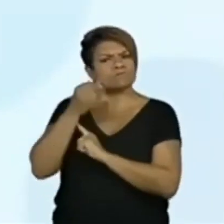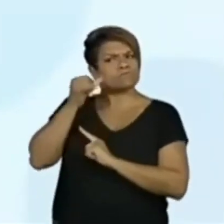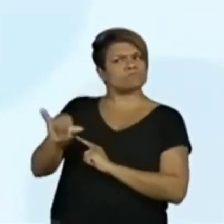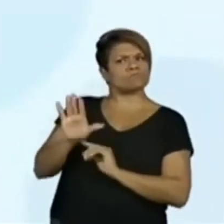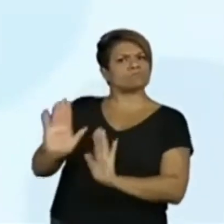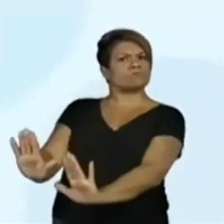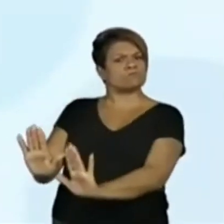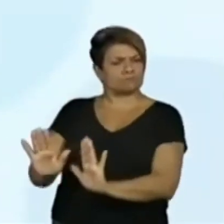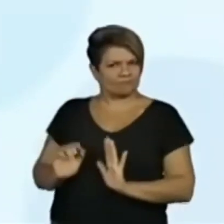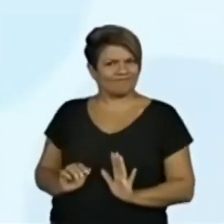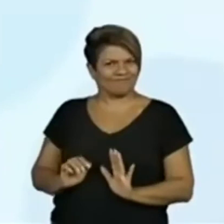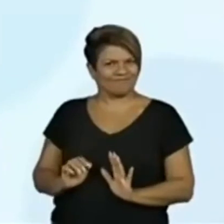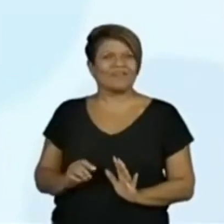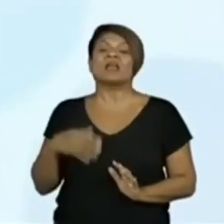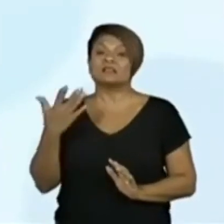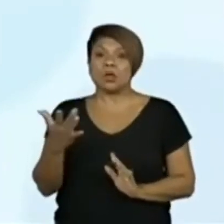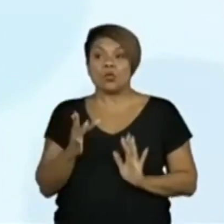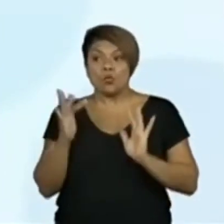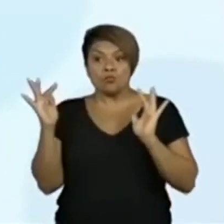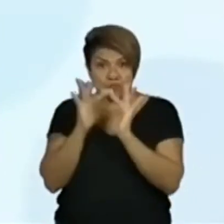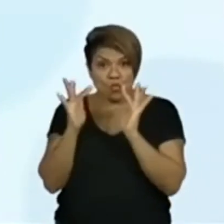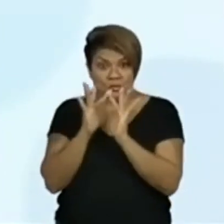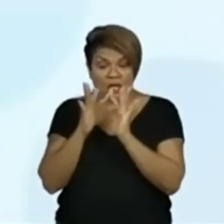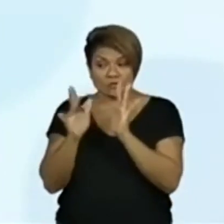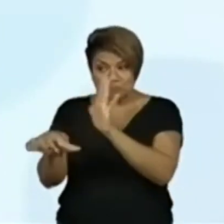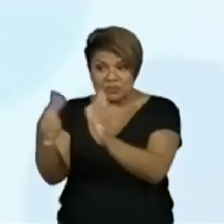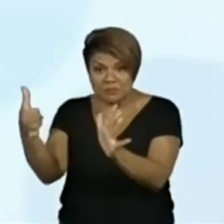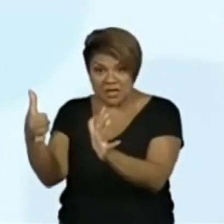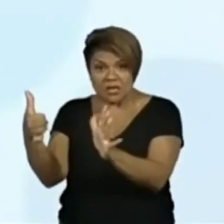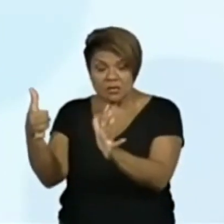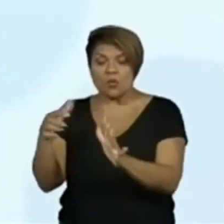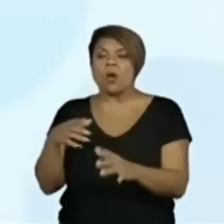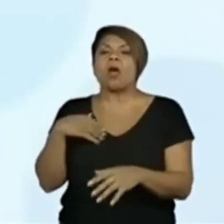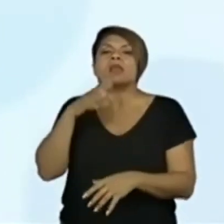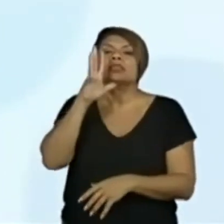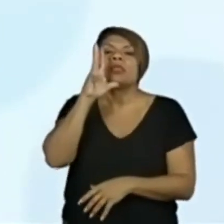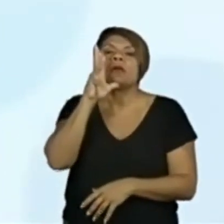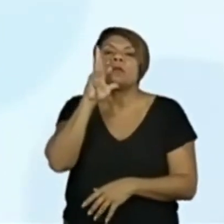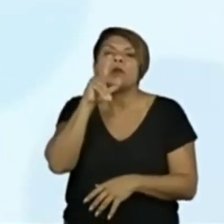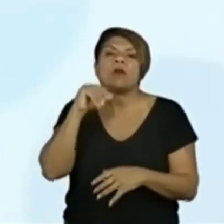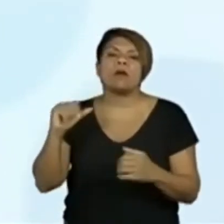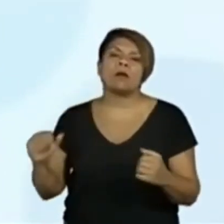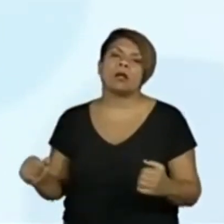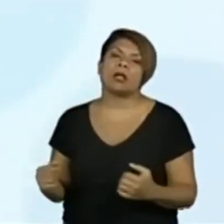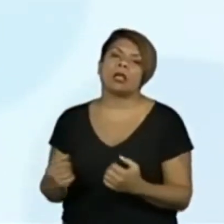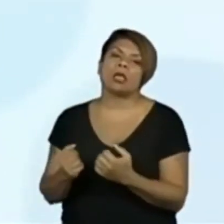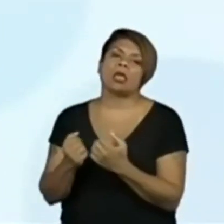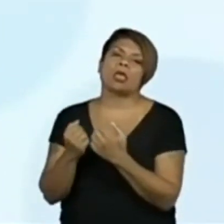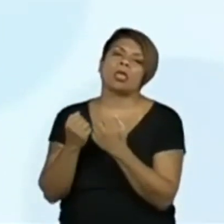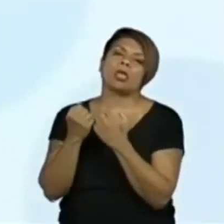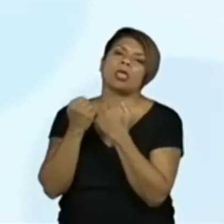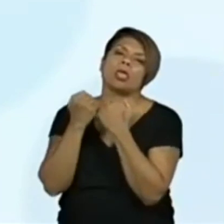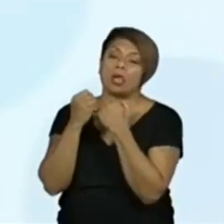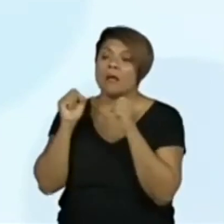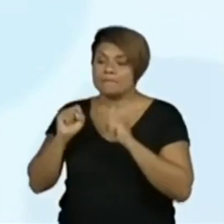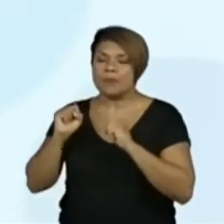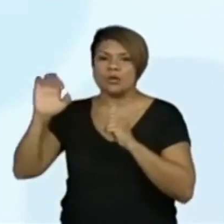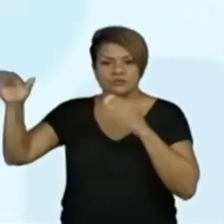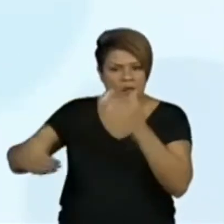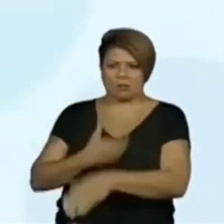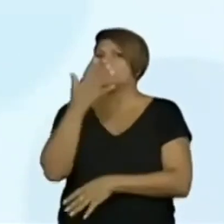é o primeiro contato, a resposta dessas defesas é mais lenta e podem aparecer sintomas da